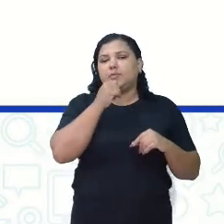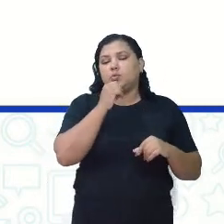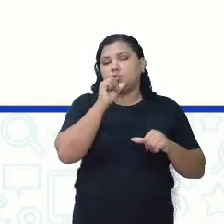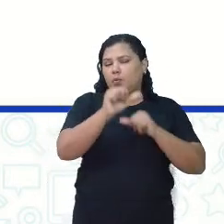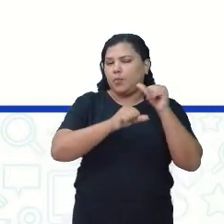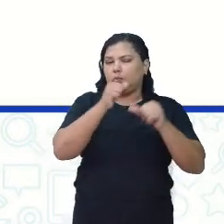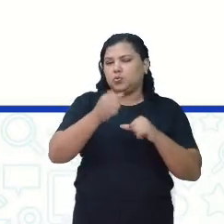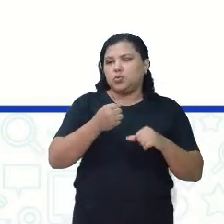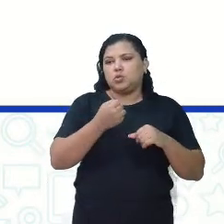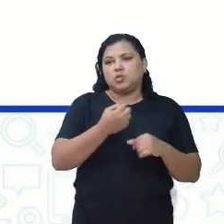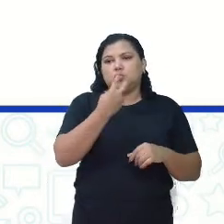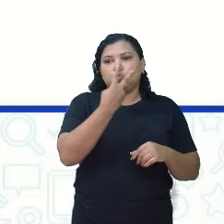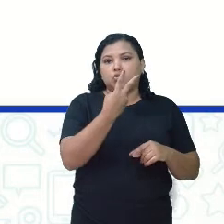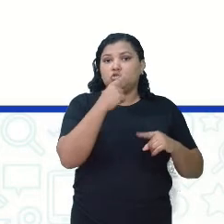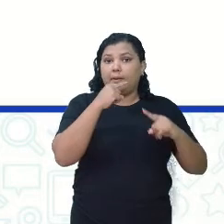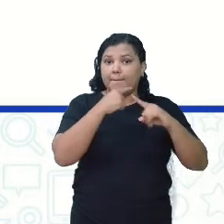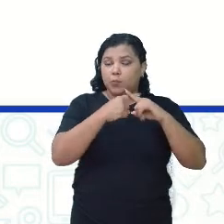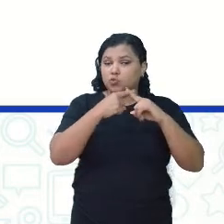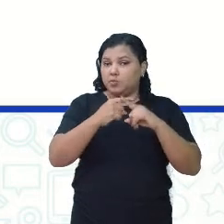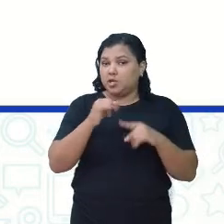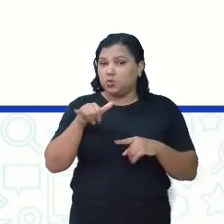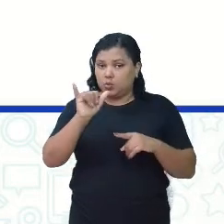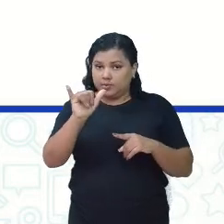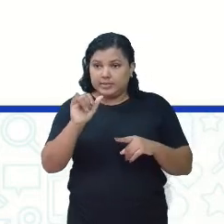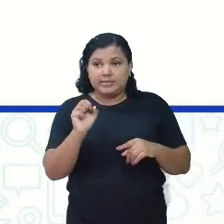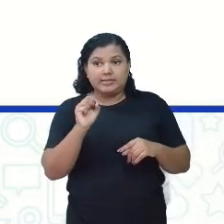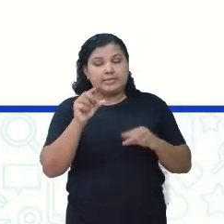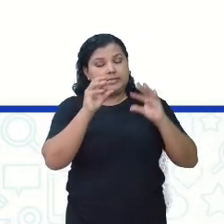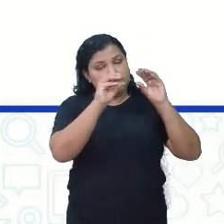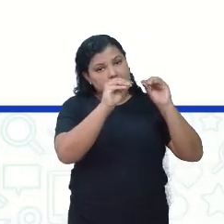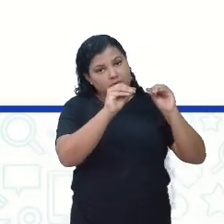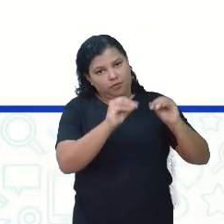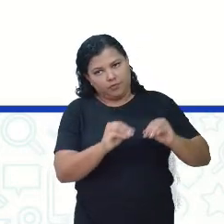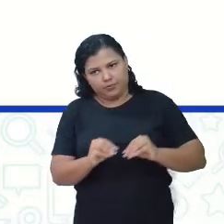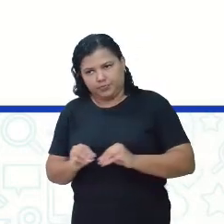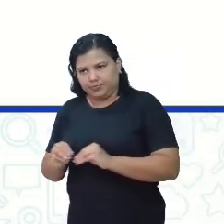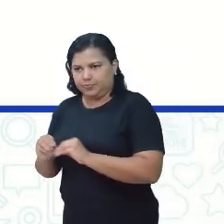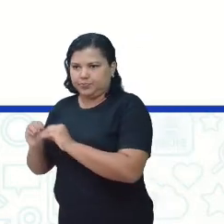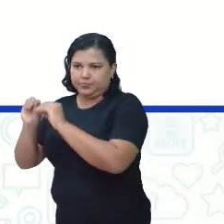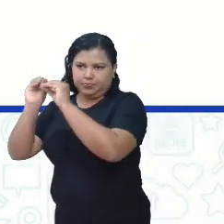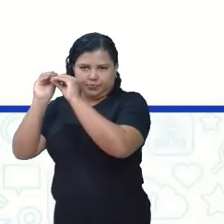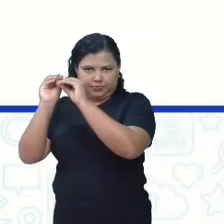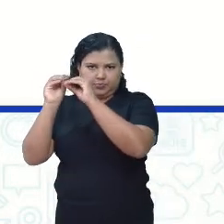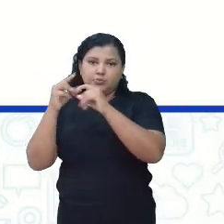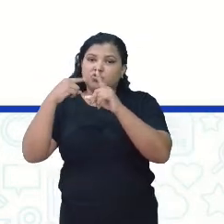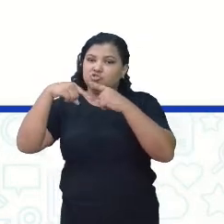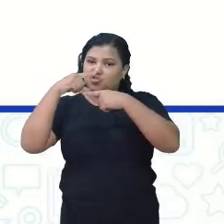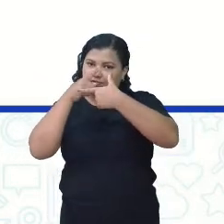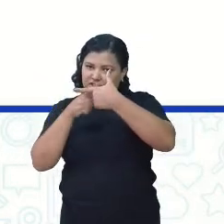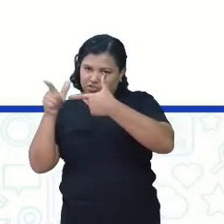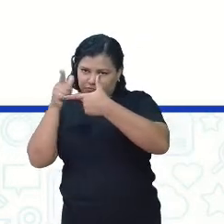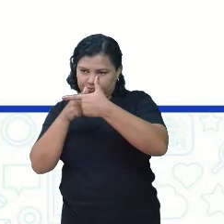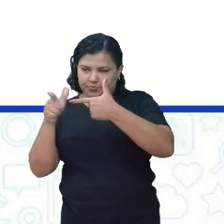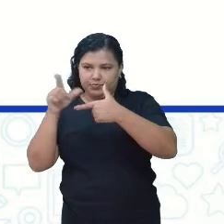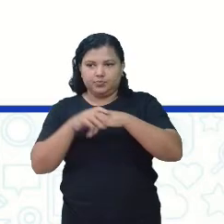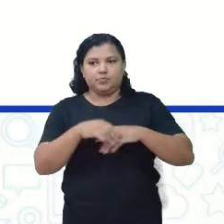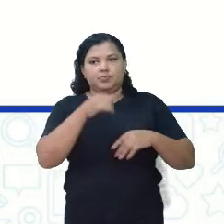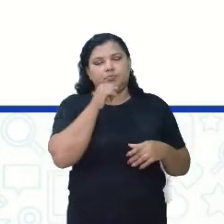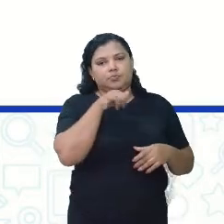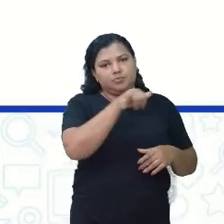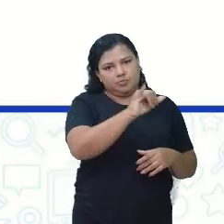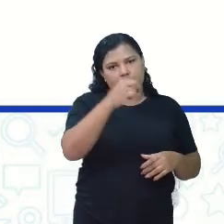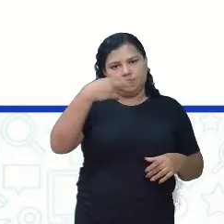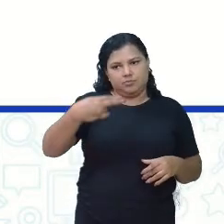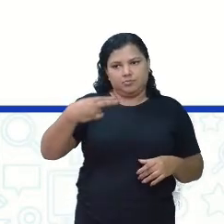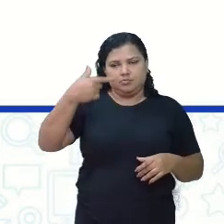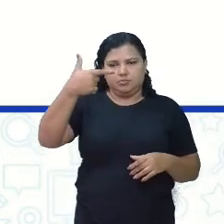2 aqui, ó, ele está multiplicando y, tá? Então, ele está multiplicando, ele vai passar como? Dividindo. Então, eu tenho aí